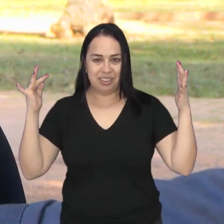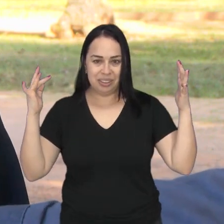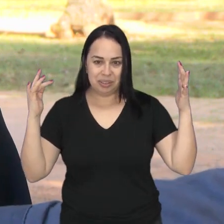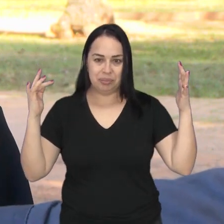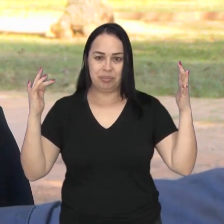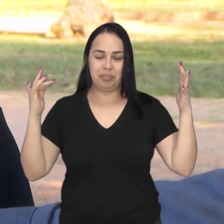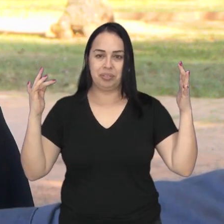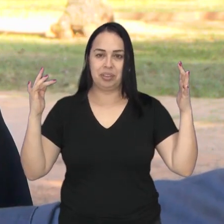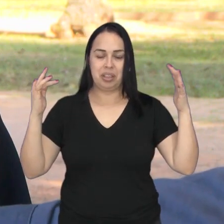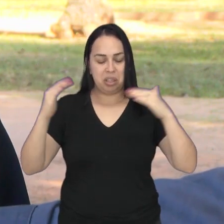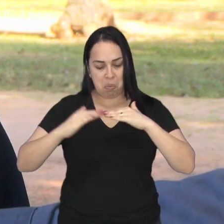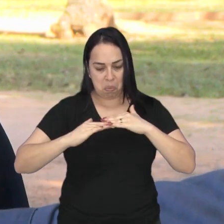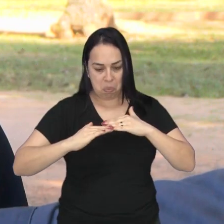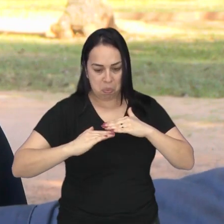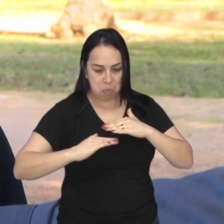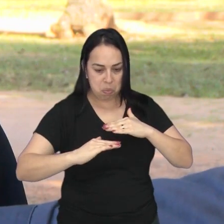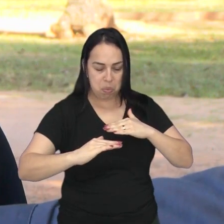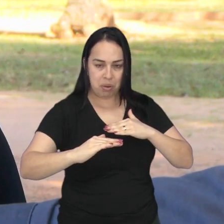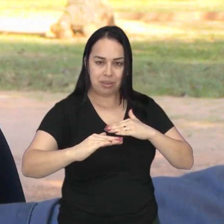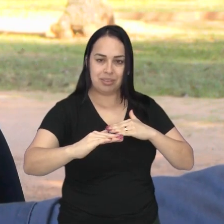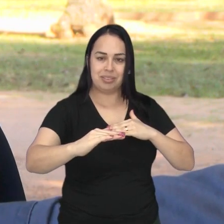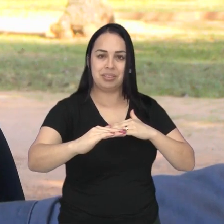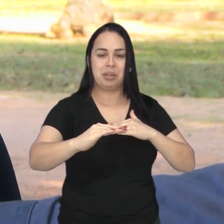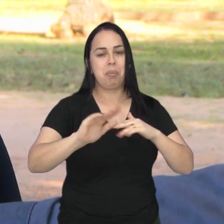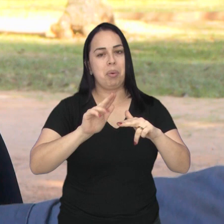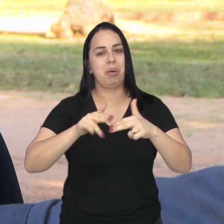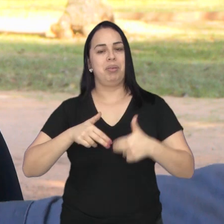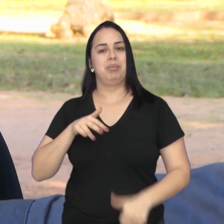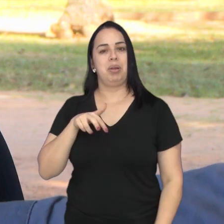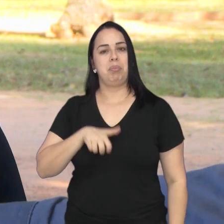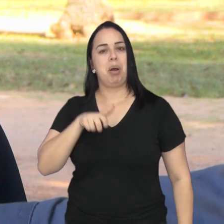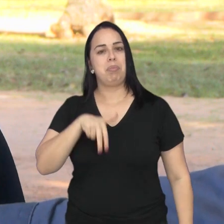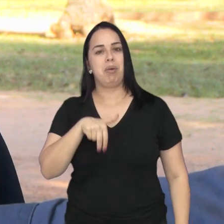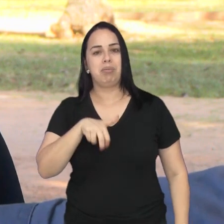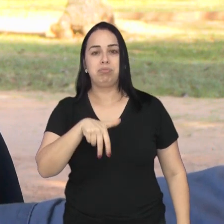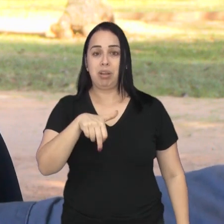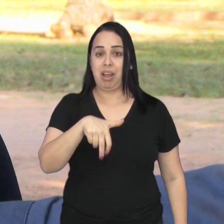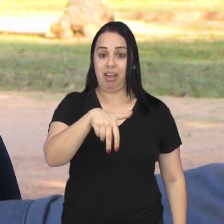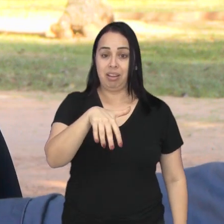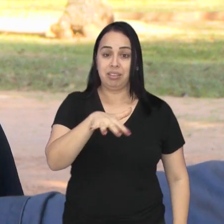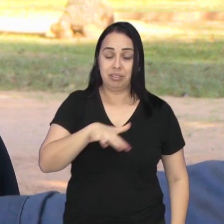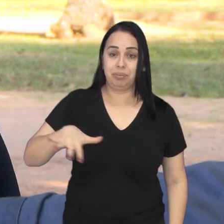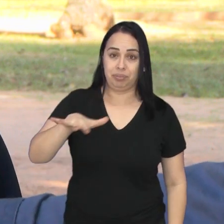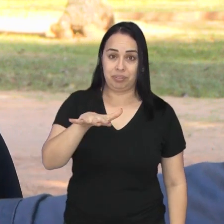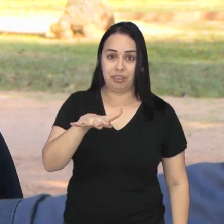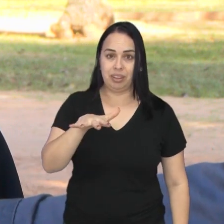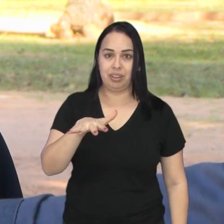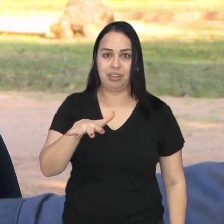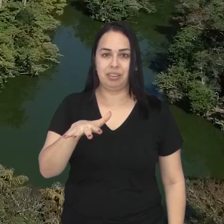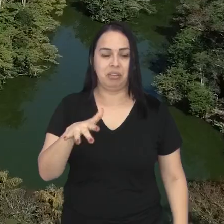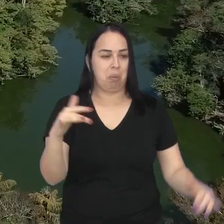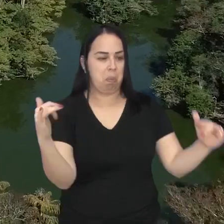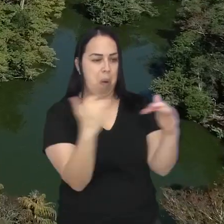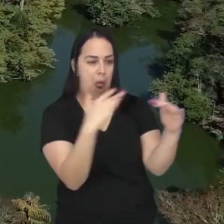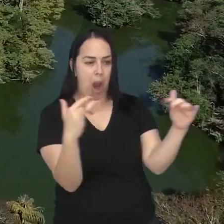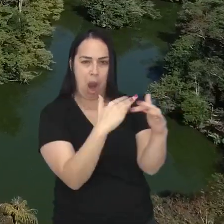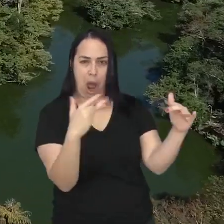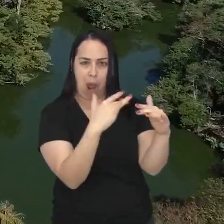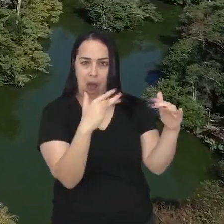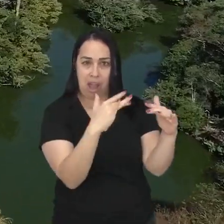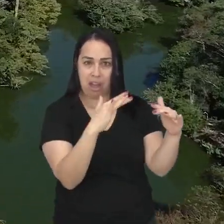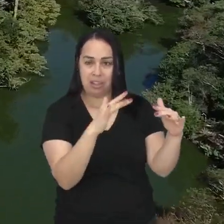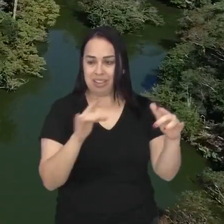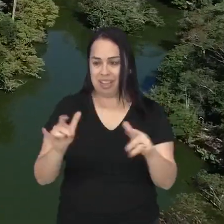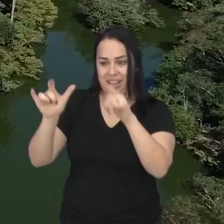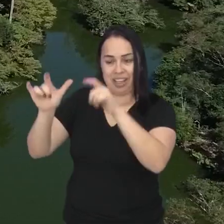arborizado e é plano. E eu faço minha atividade física, minha caminhada por aqui. Na hora de fugir